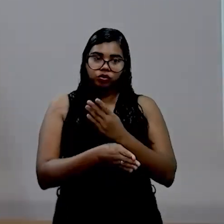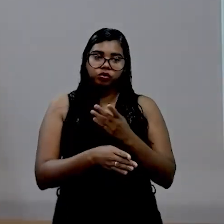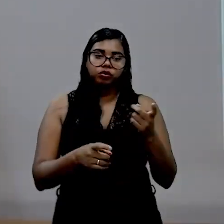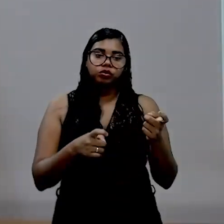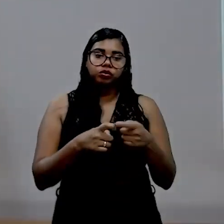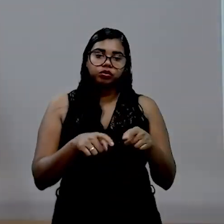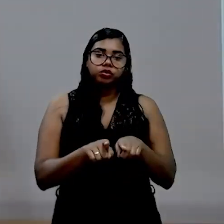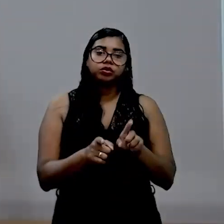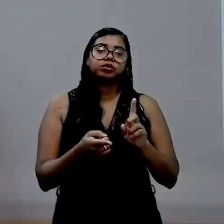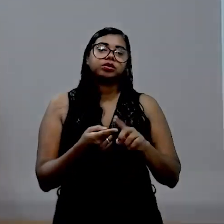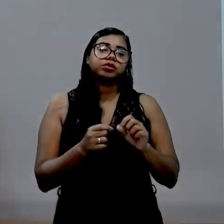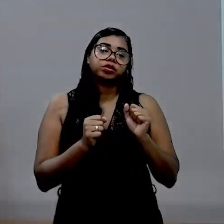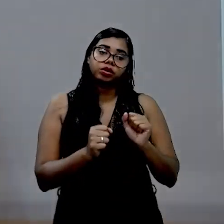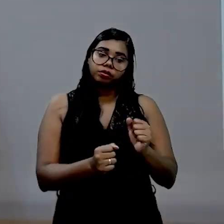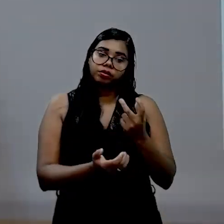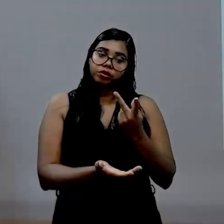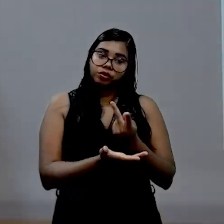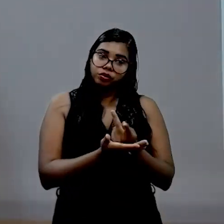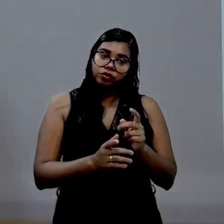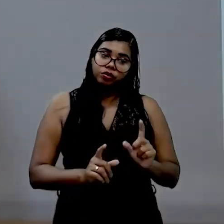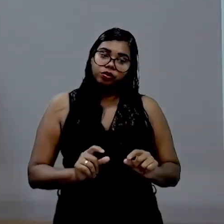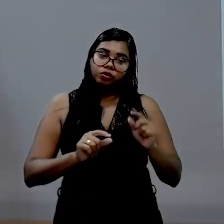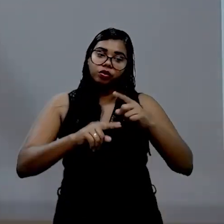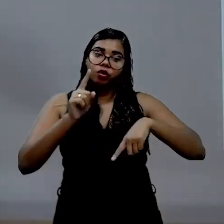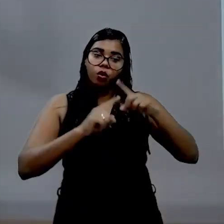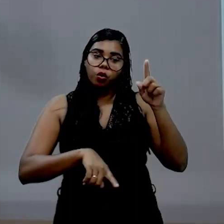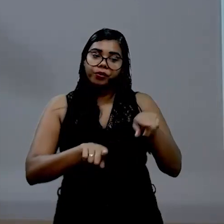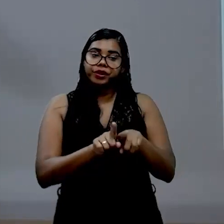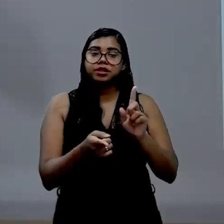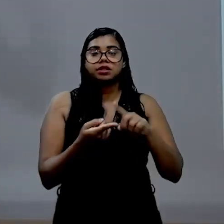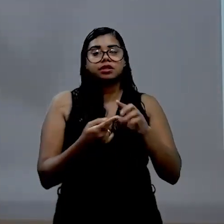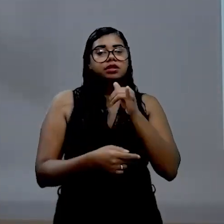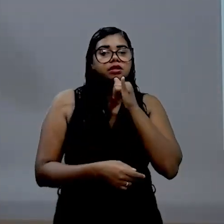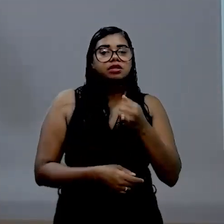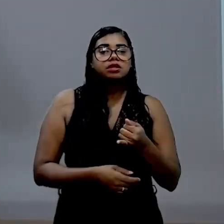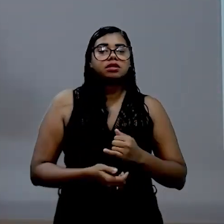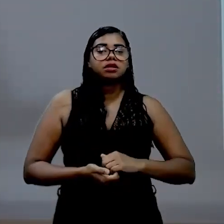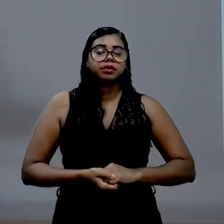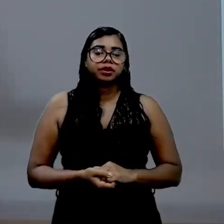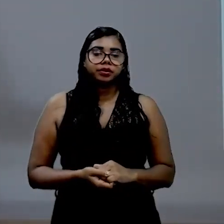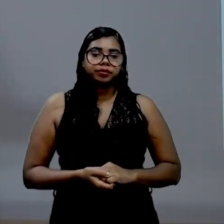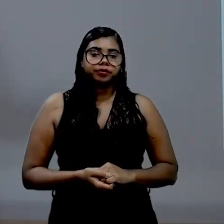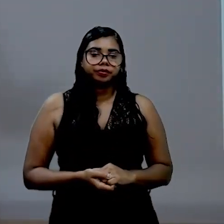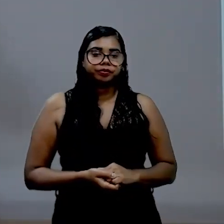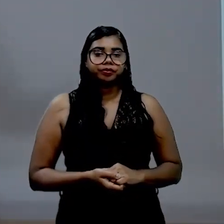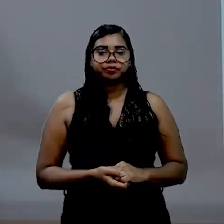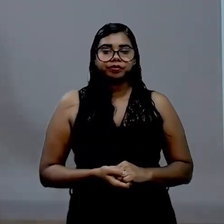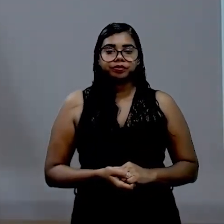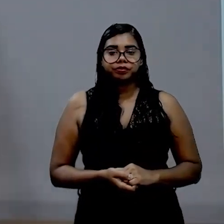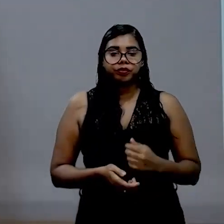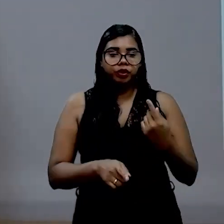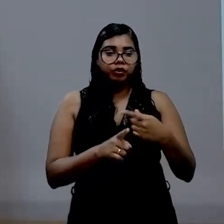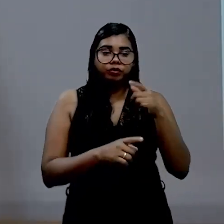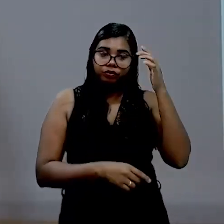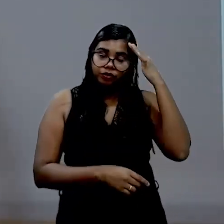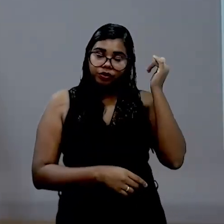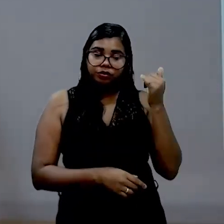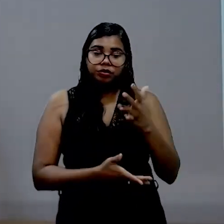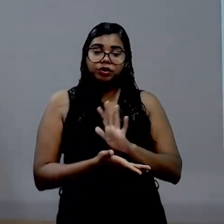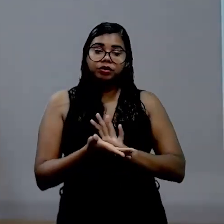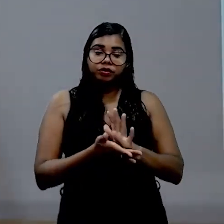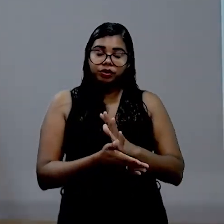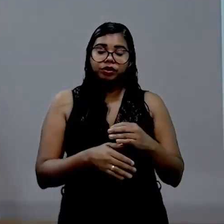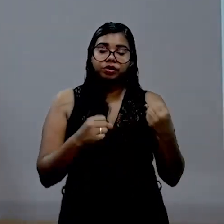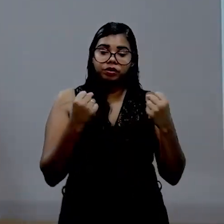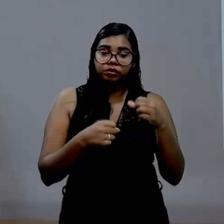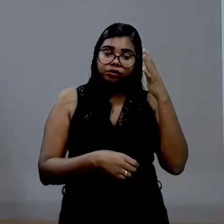ela diz que poderia haver alteração. Para você não furar locais que você sabe que não vai encontrar nada. Então você